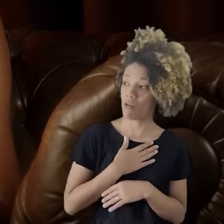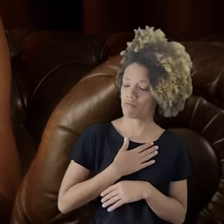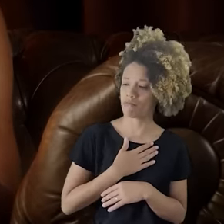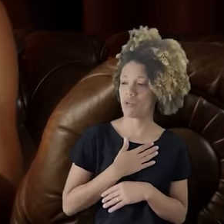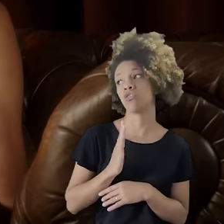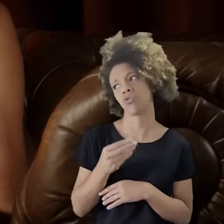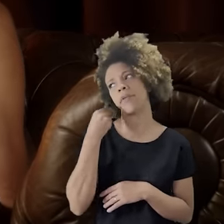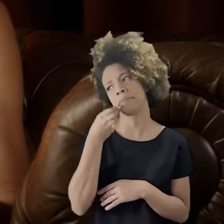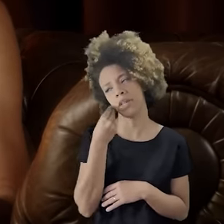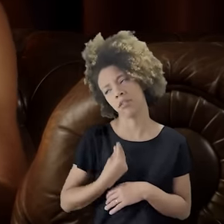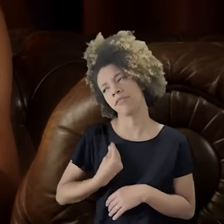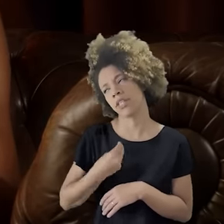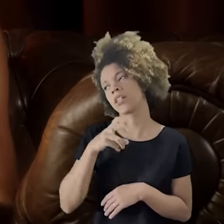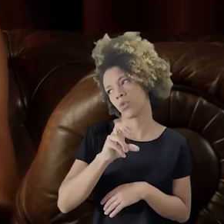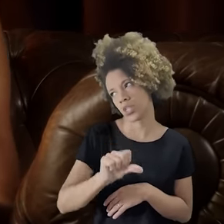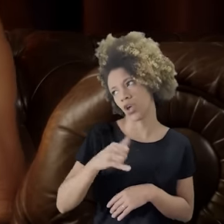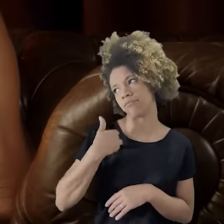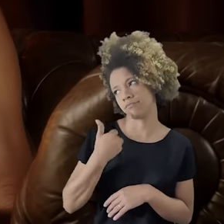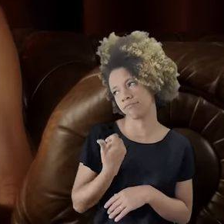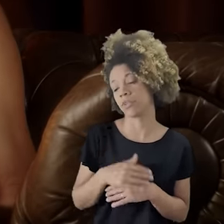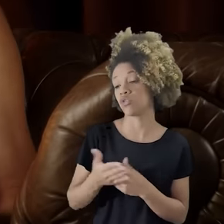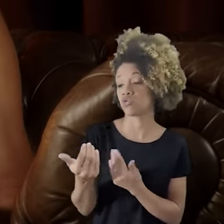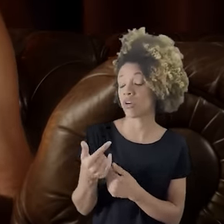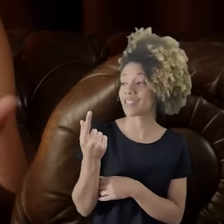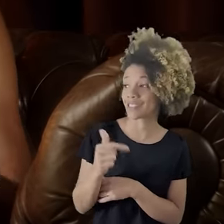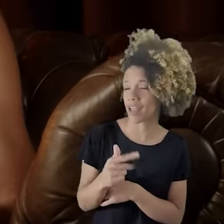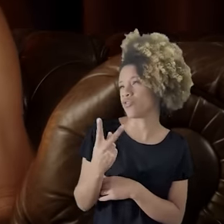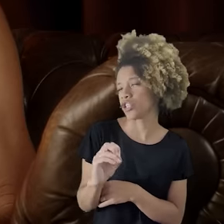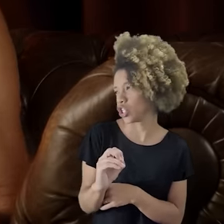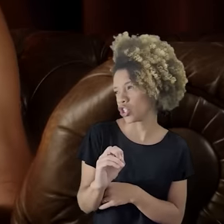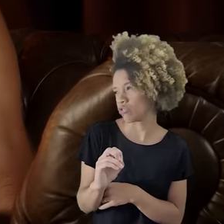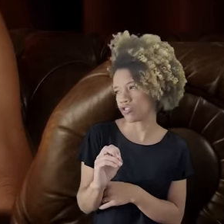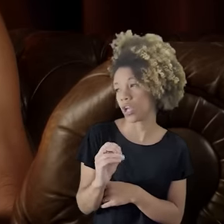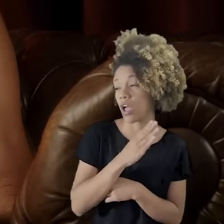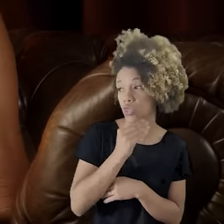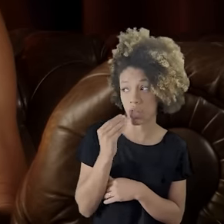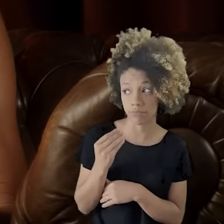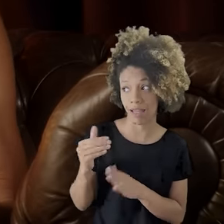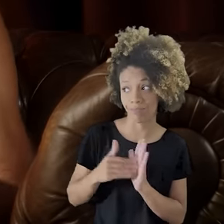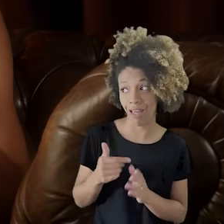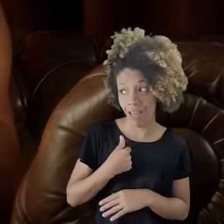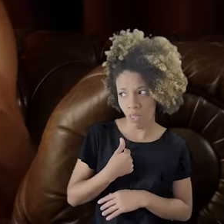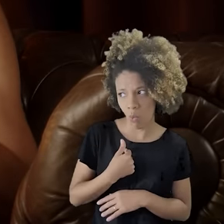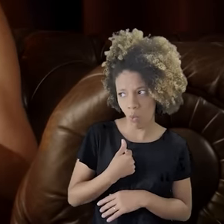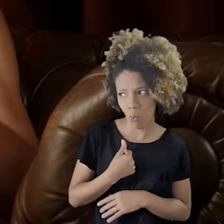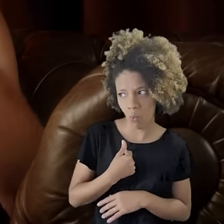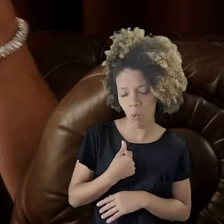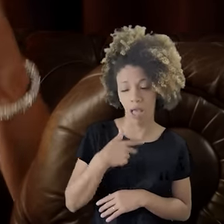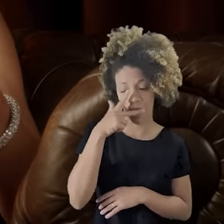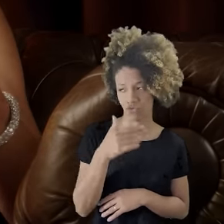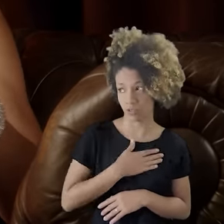caso eu já tinha bastante bagagem da vida tinha 59 anos um jovem que tem 17 20 anos um adolescente até eu